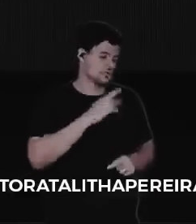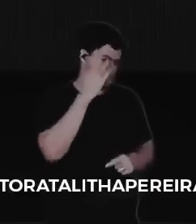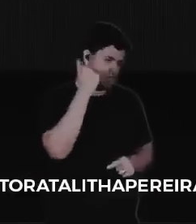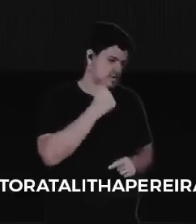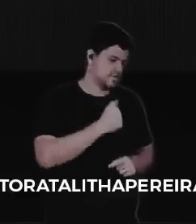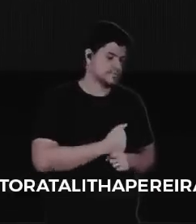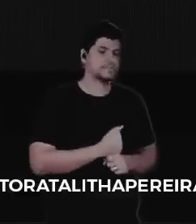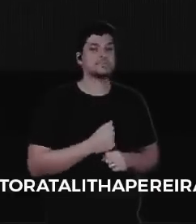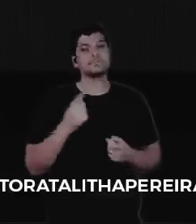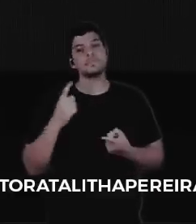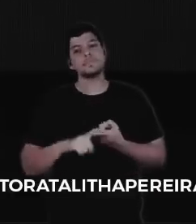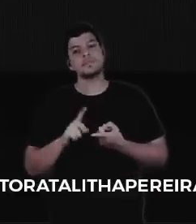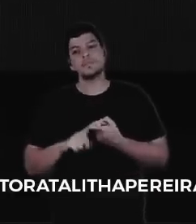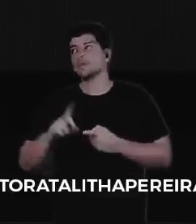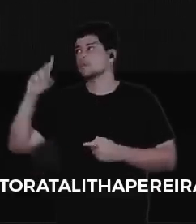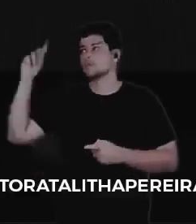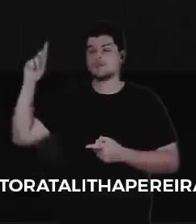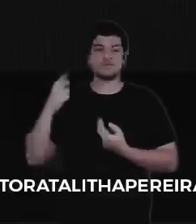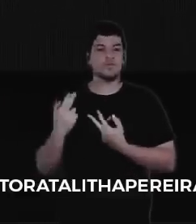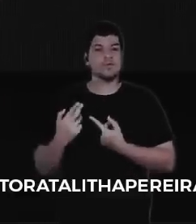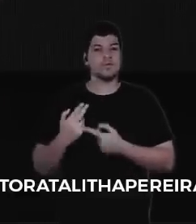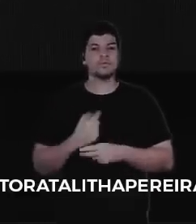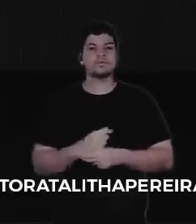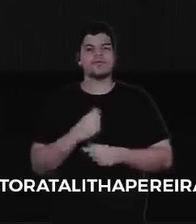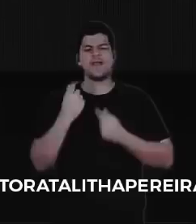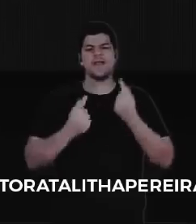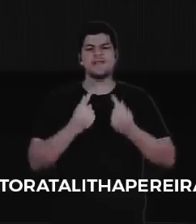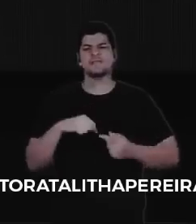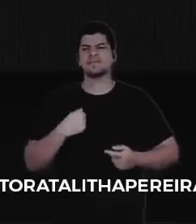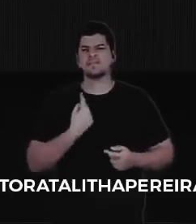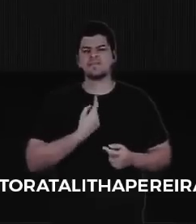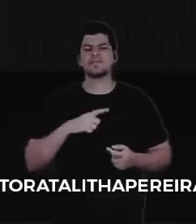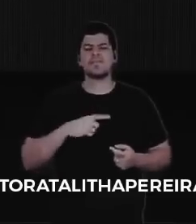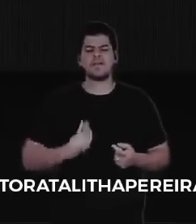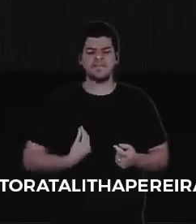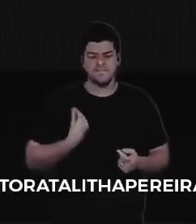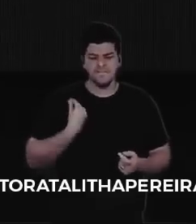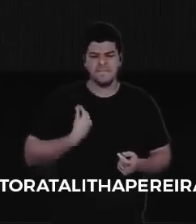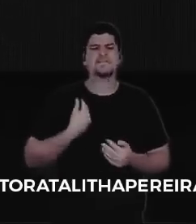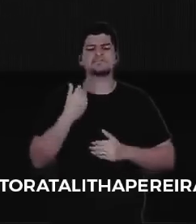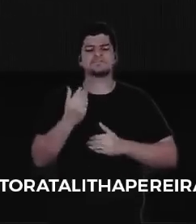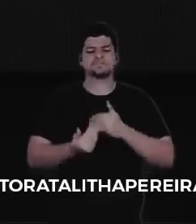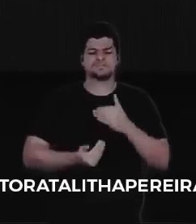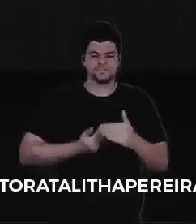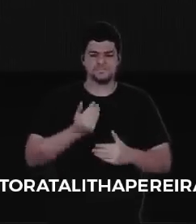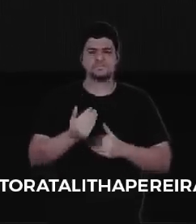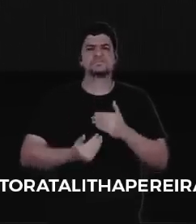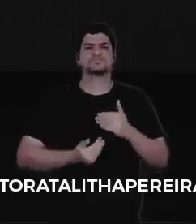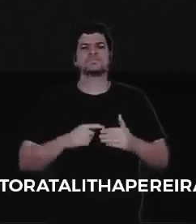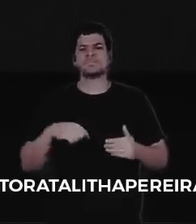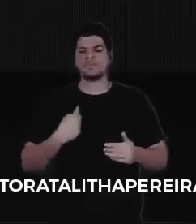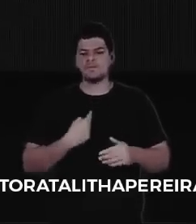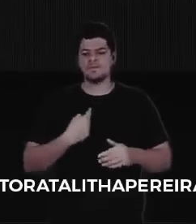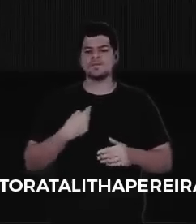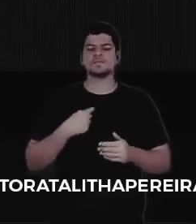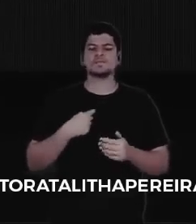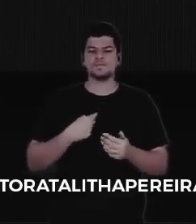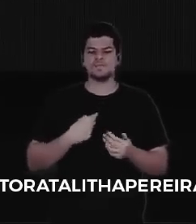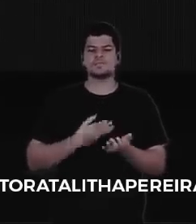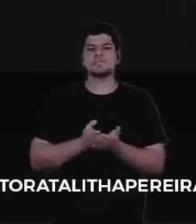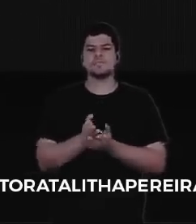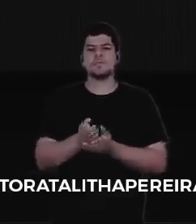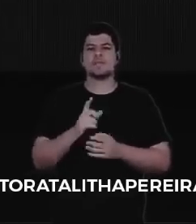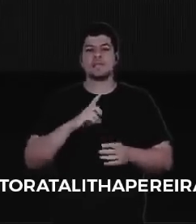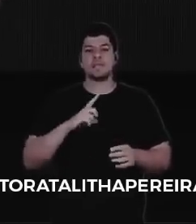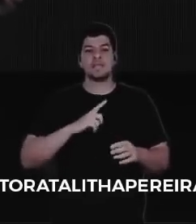Mesma coisa é Deus. Às vezes a gente está caminhando por lugares que a gente, uau, a gente fica olhando essa pandemia toda. Deixa eu te